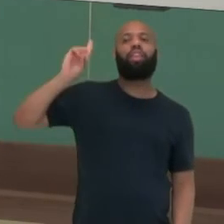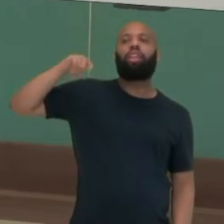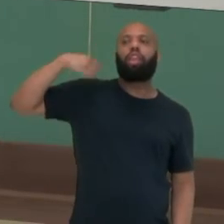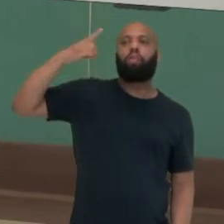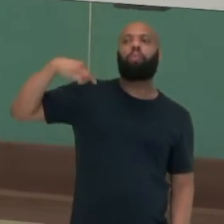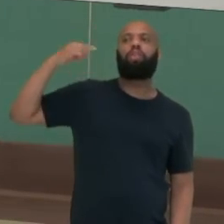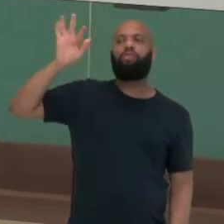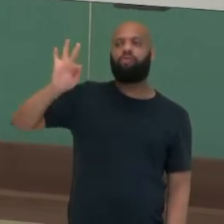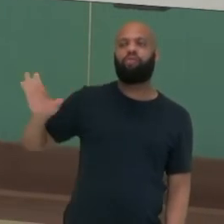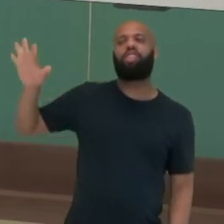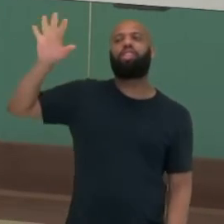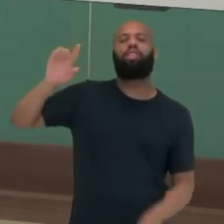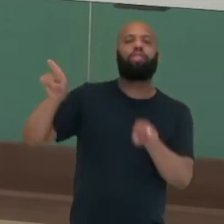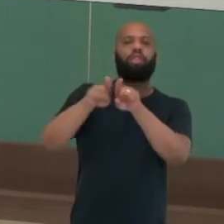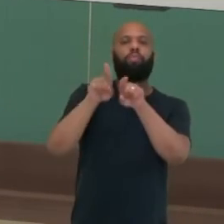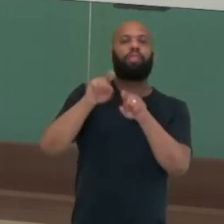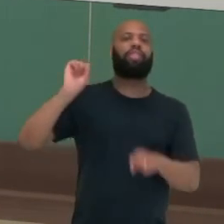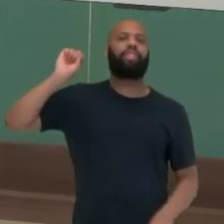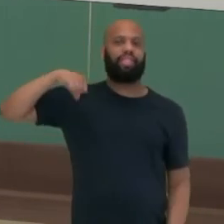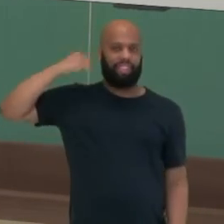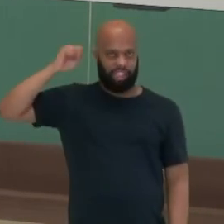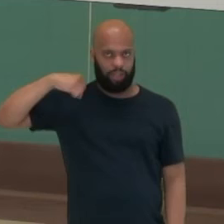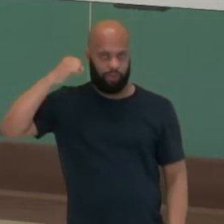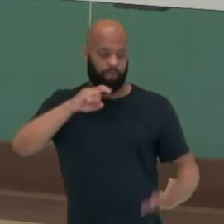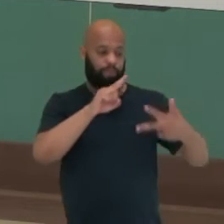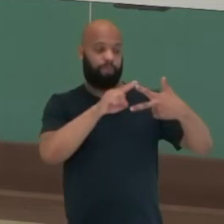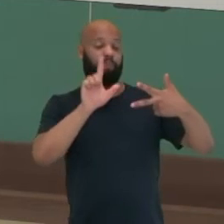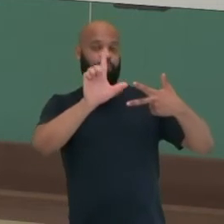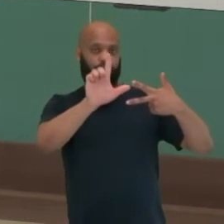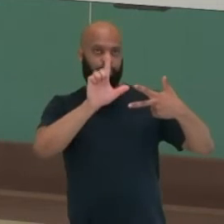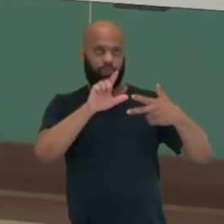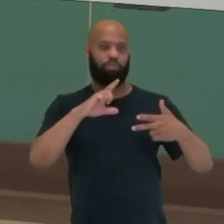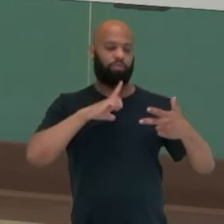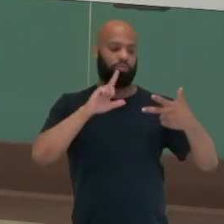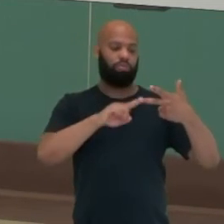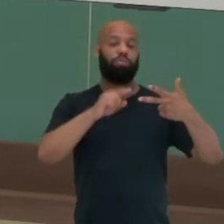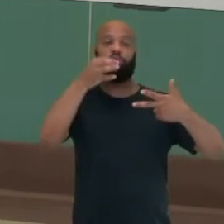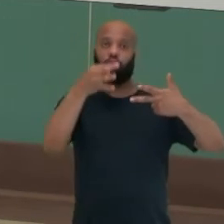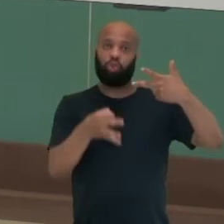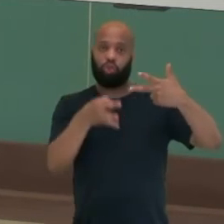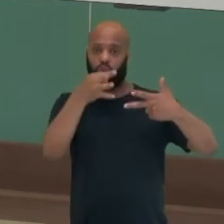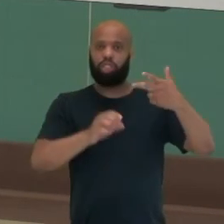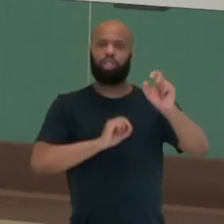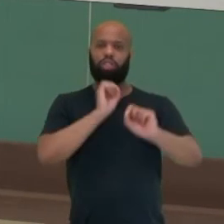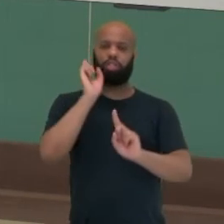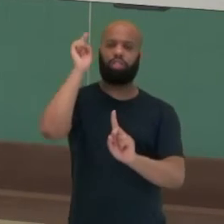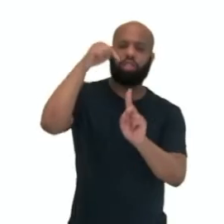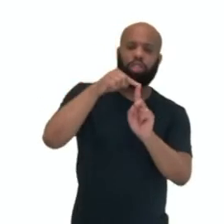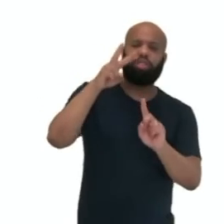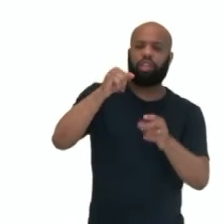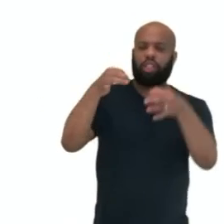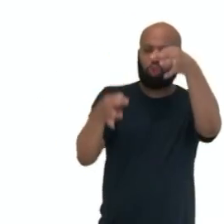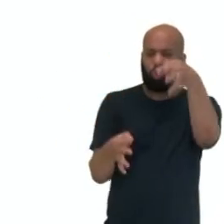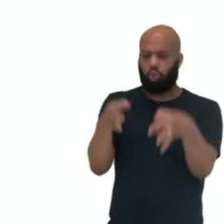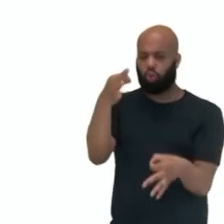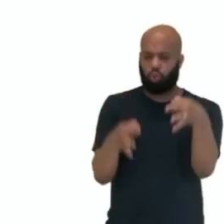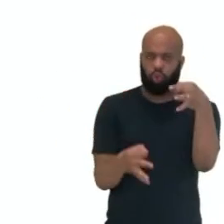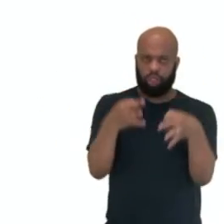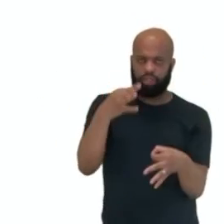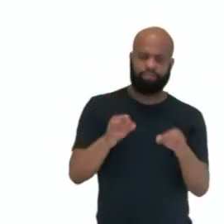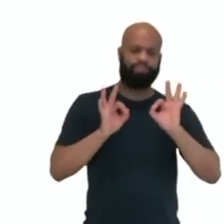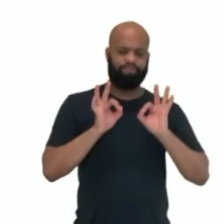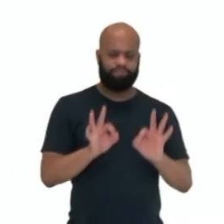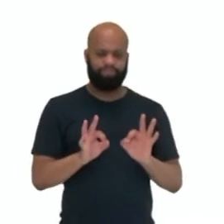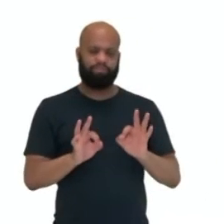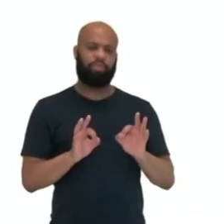deputados federais e também os senadores. E o Poder Judiciário, cuja função é julgar a validade ou